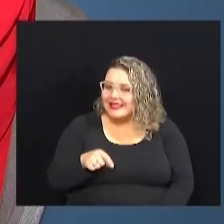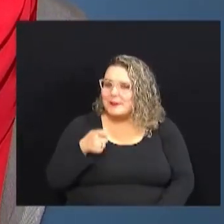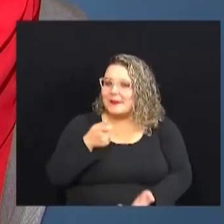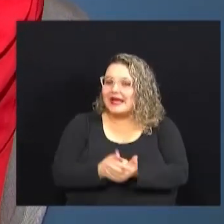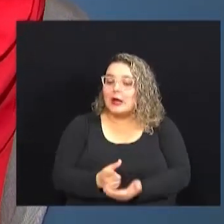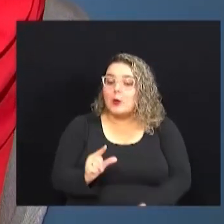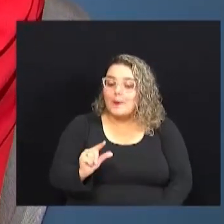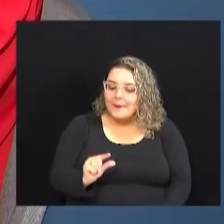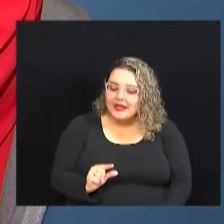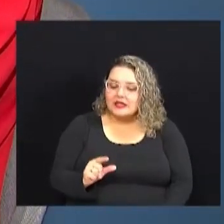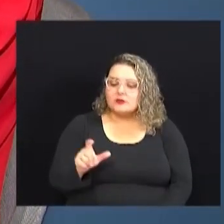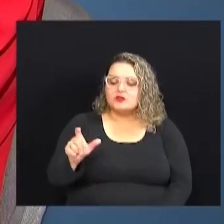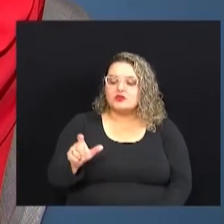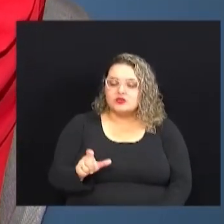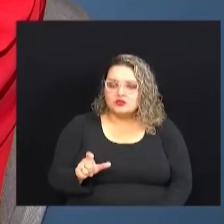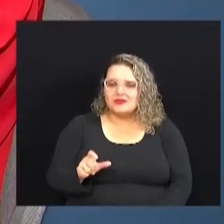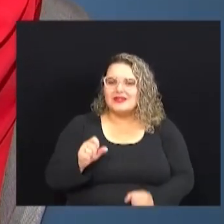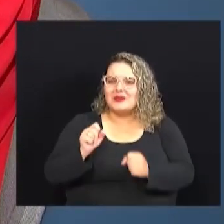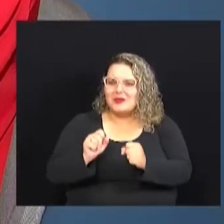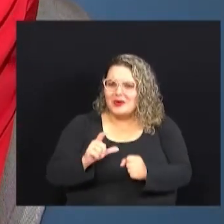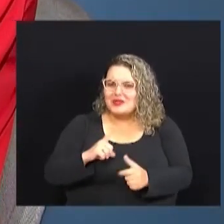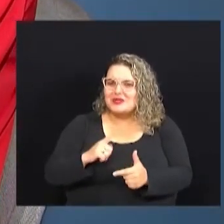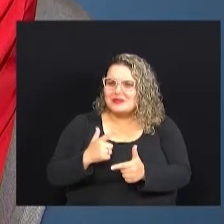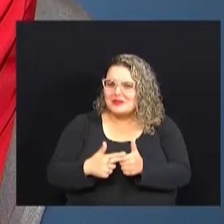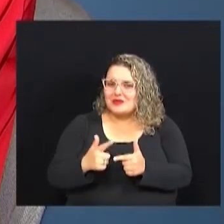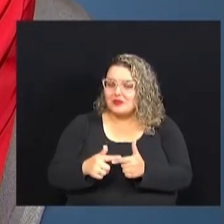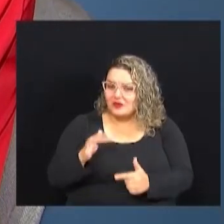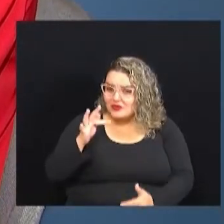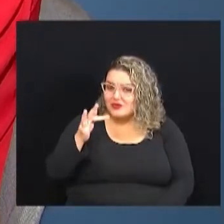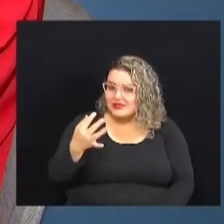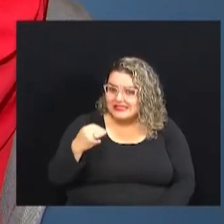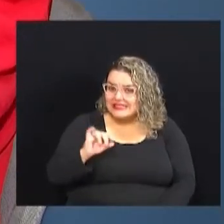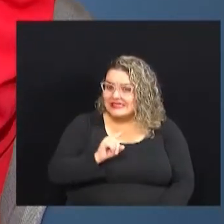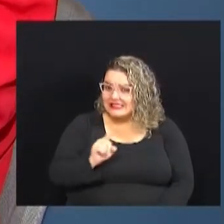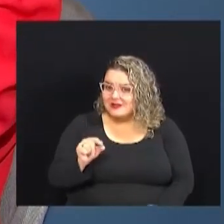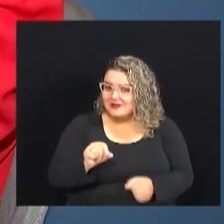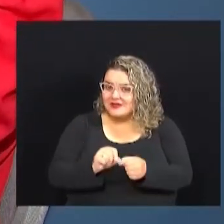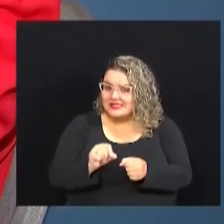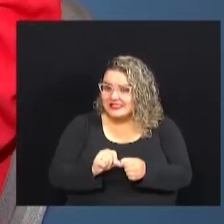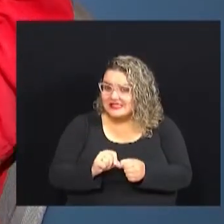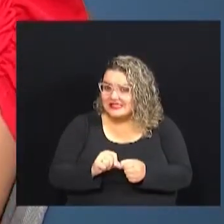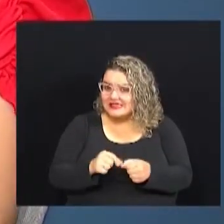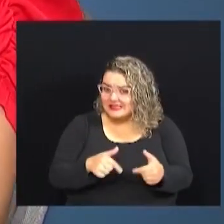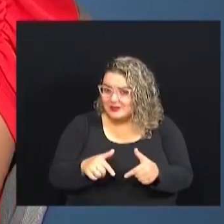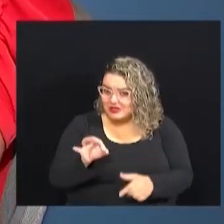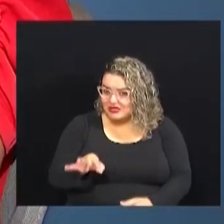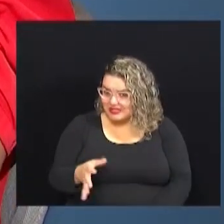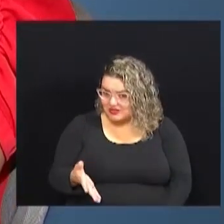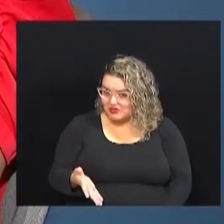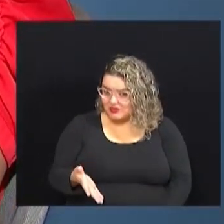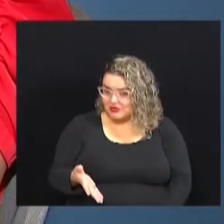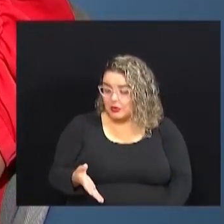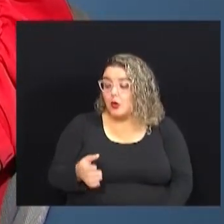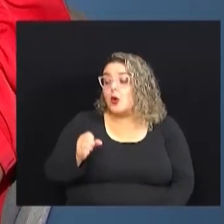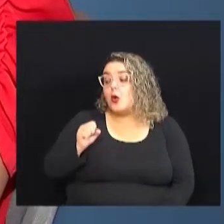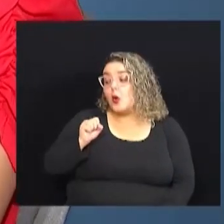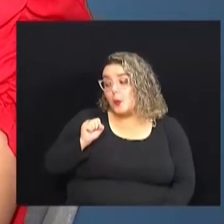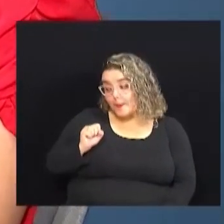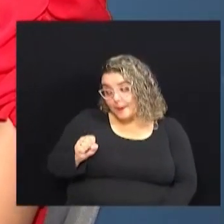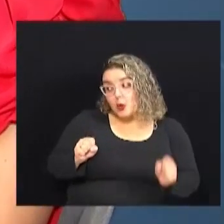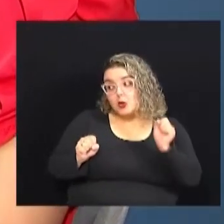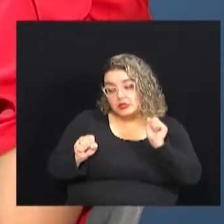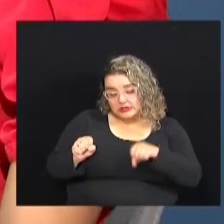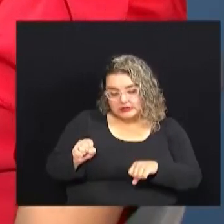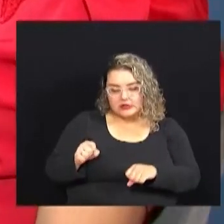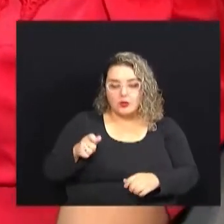mínimo do cartão e pode dar problema mais na frente se você não fizer essa operação direito? Pode sim, né?